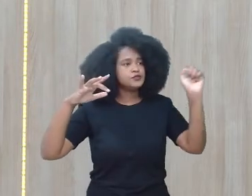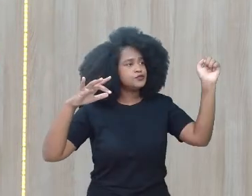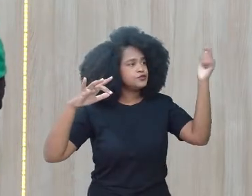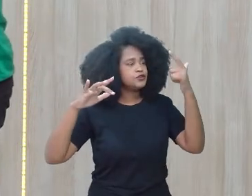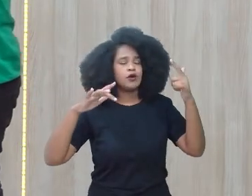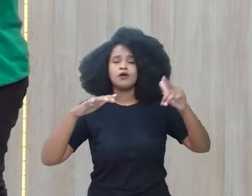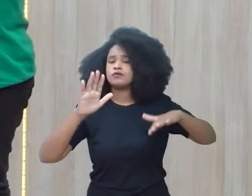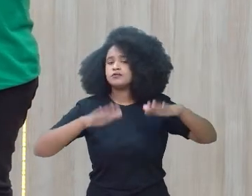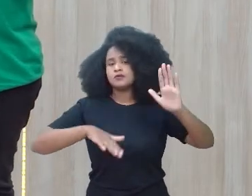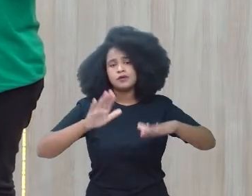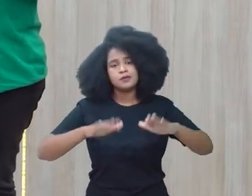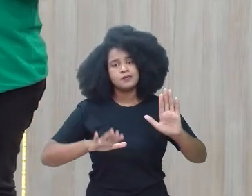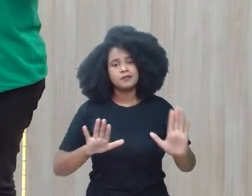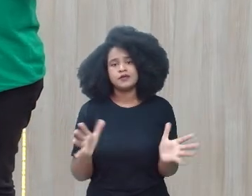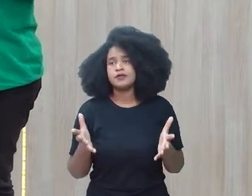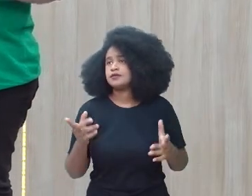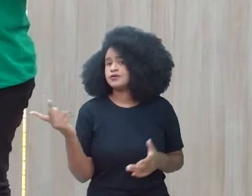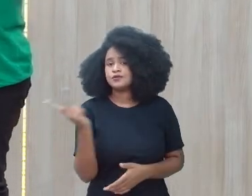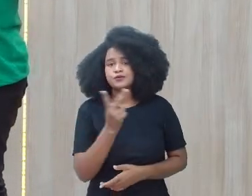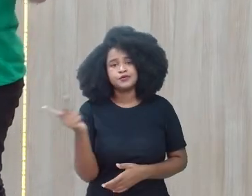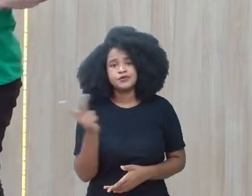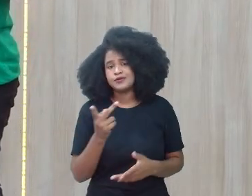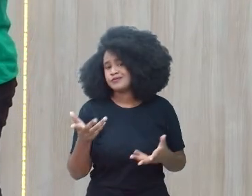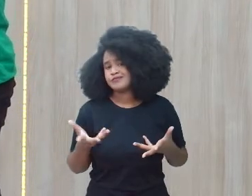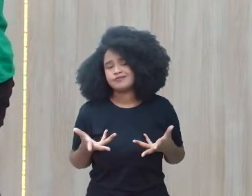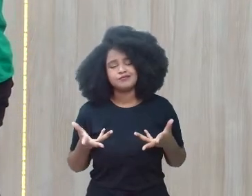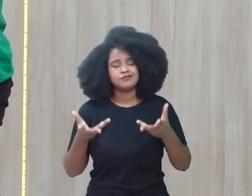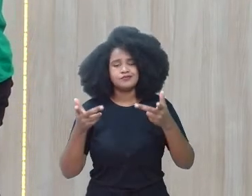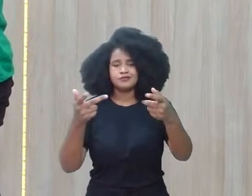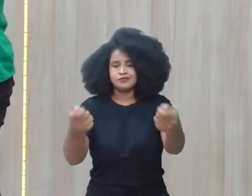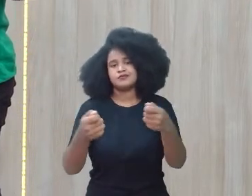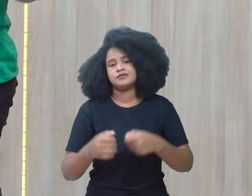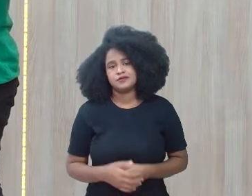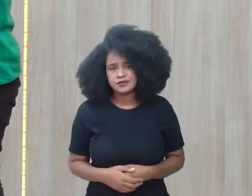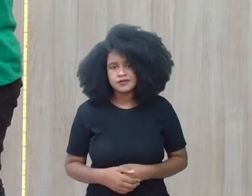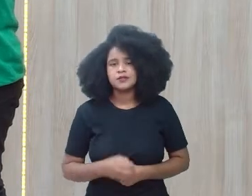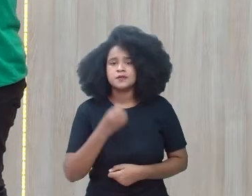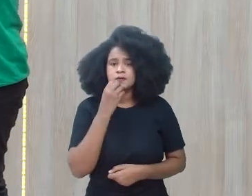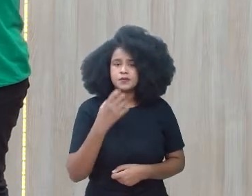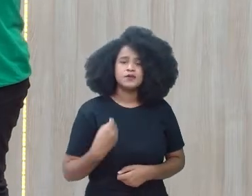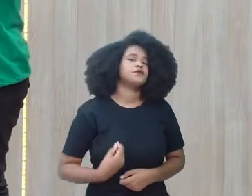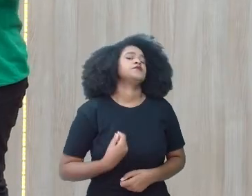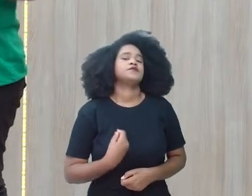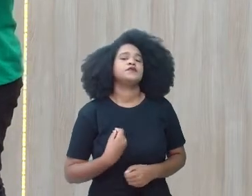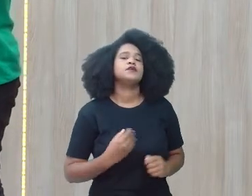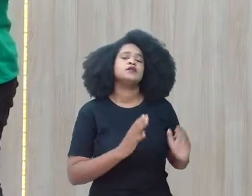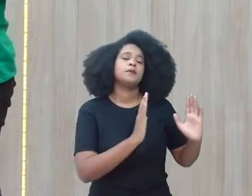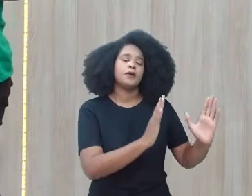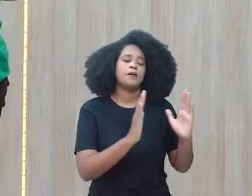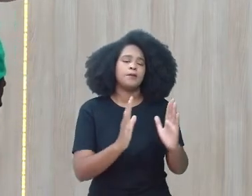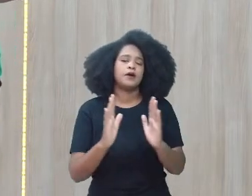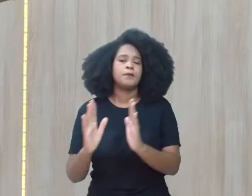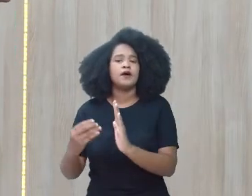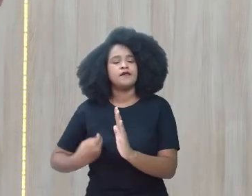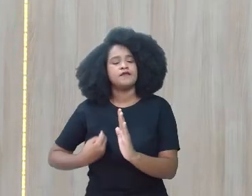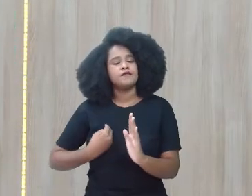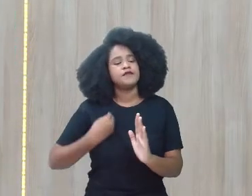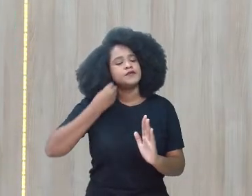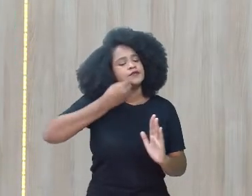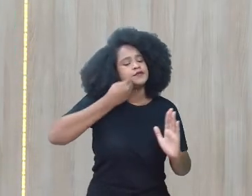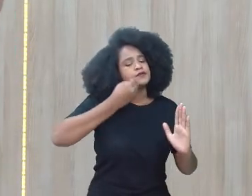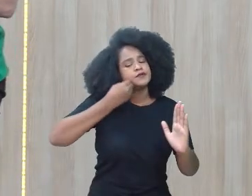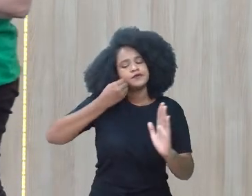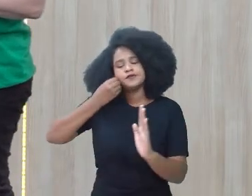isso é maravilhoso viver várias etapas, vários momentos da nossa vida.